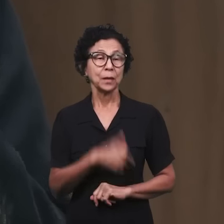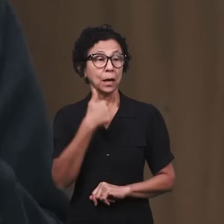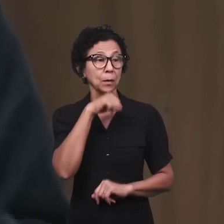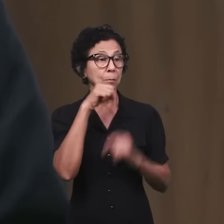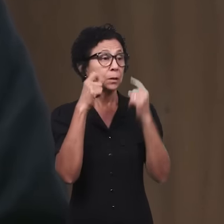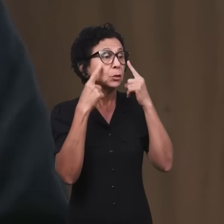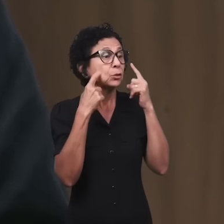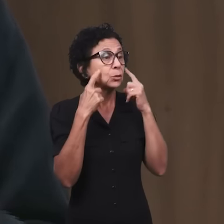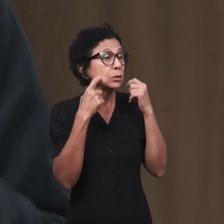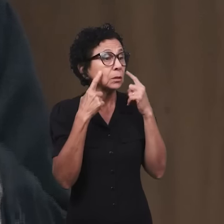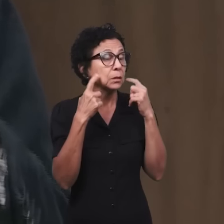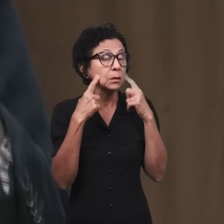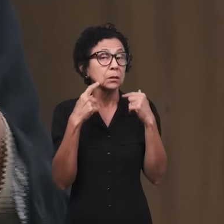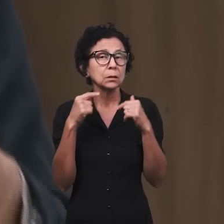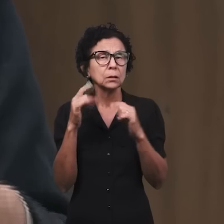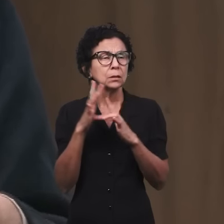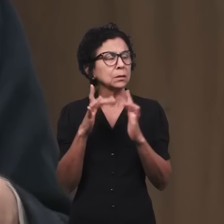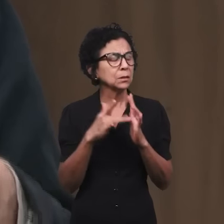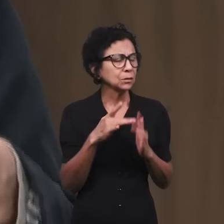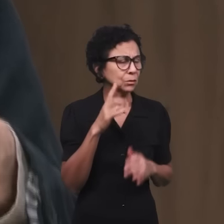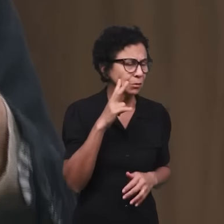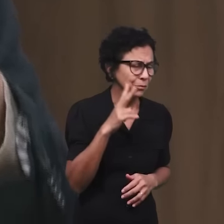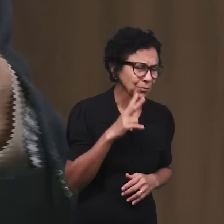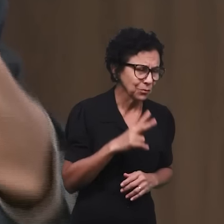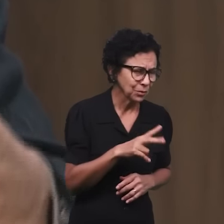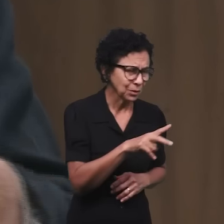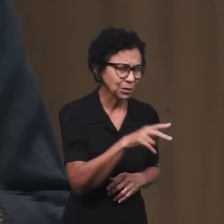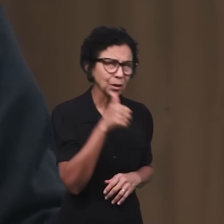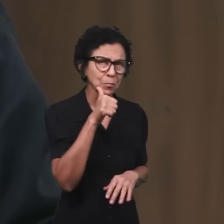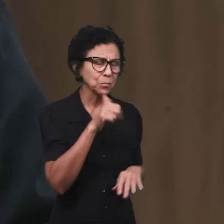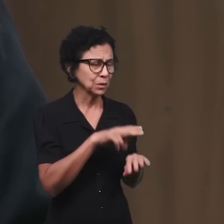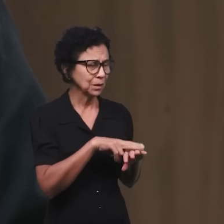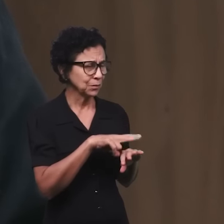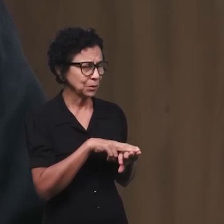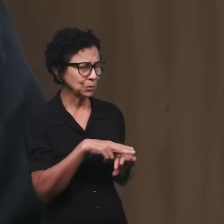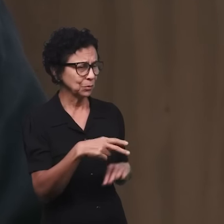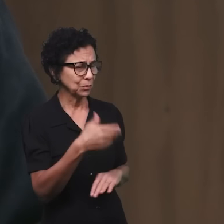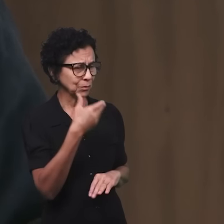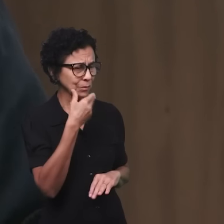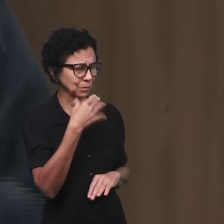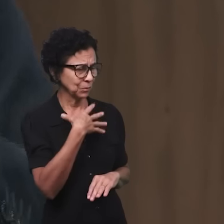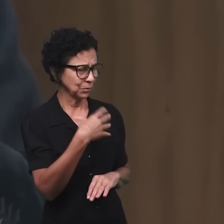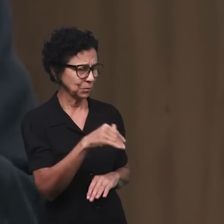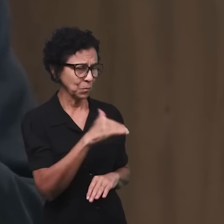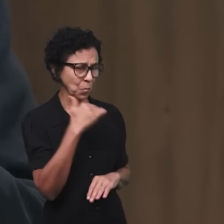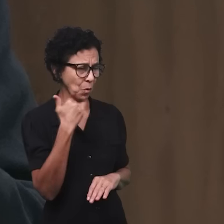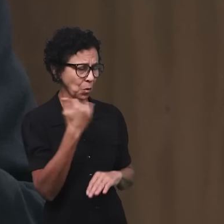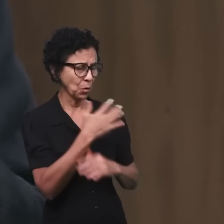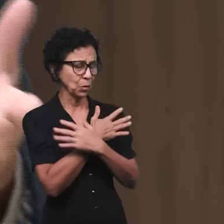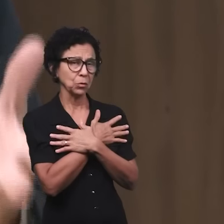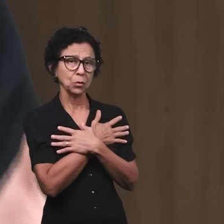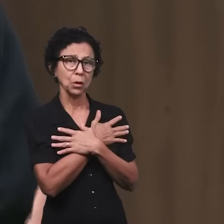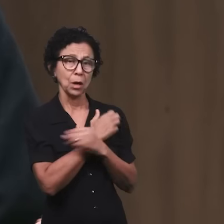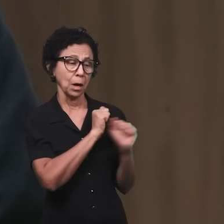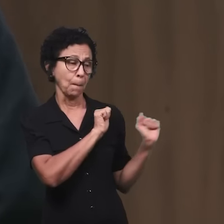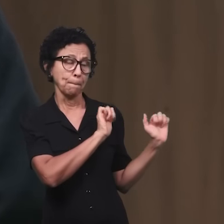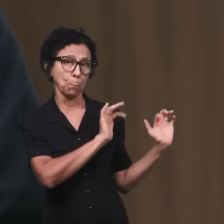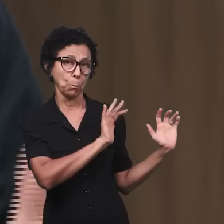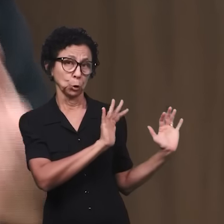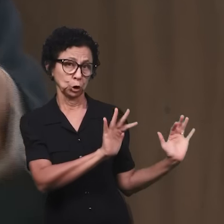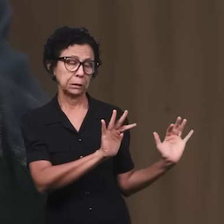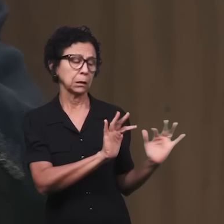teve compaixão, Jesus se compadeceu, Jesus se moveu com aquela situação ali. E hoje não é